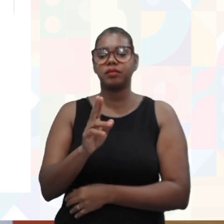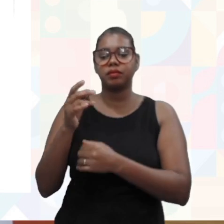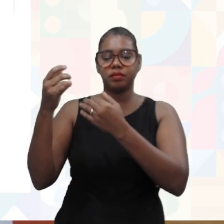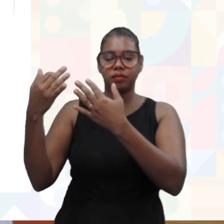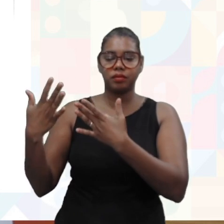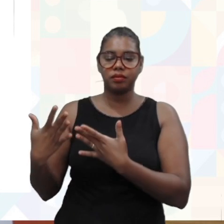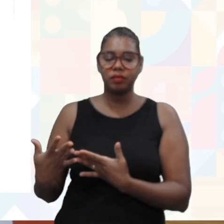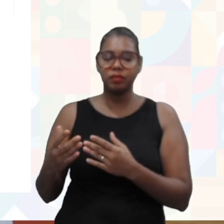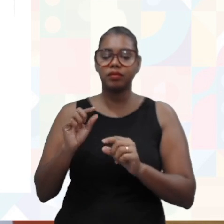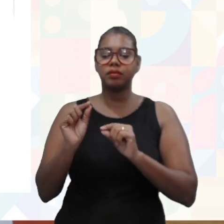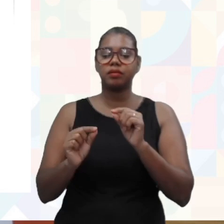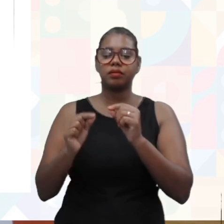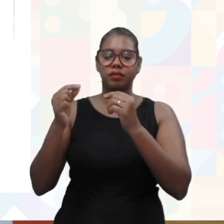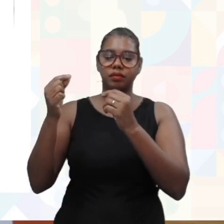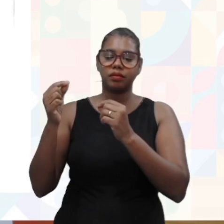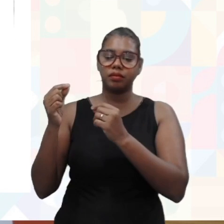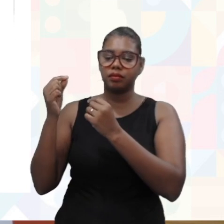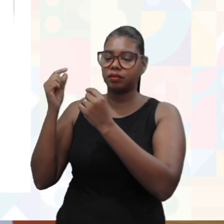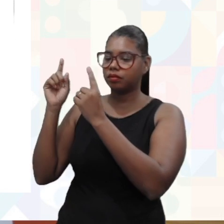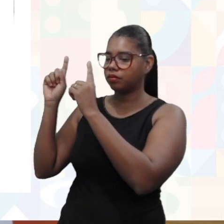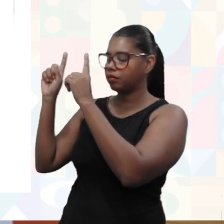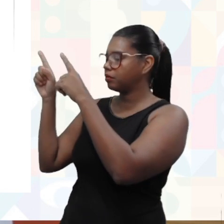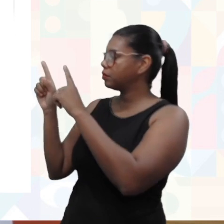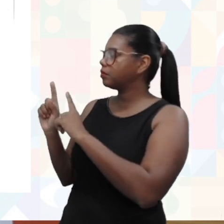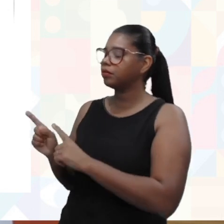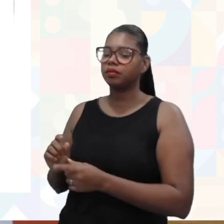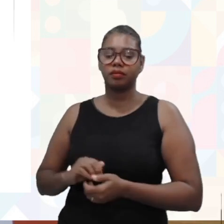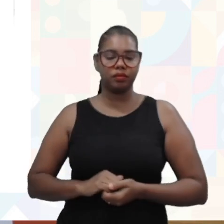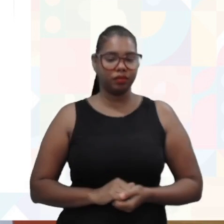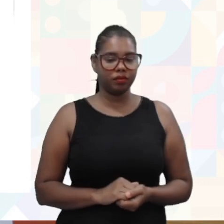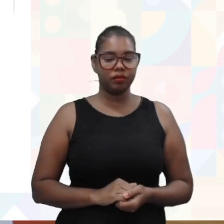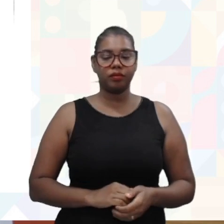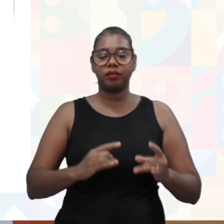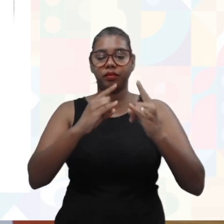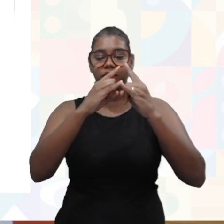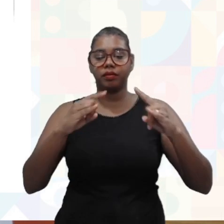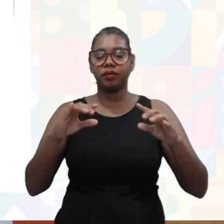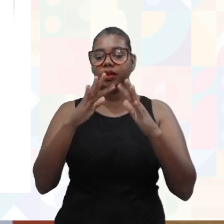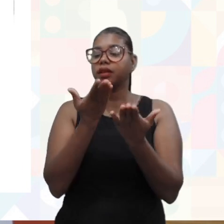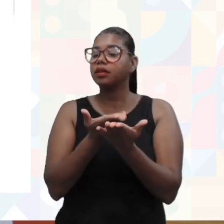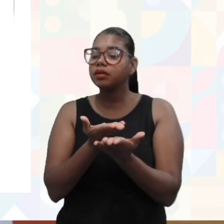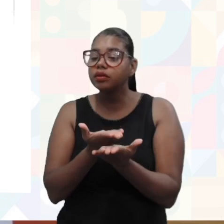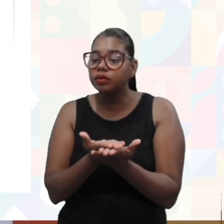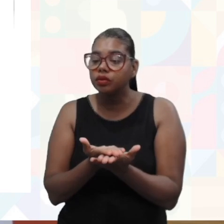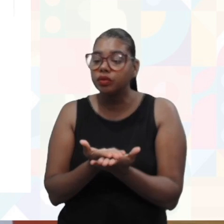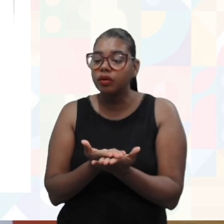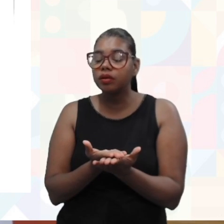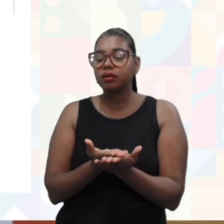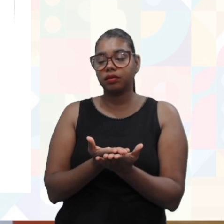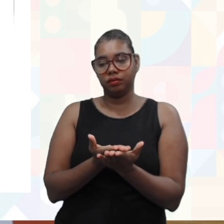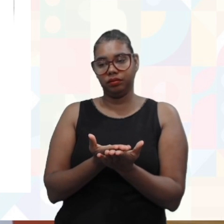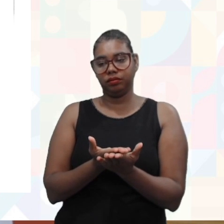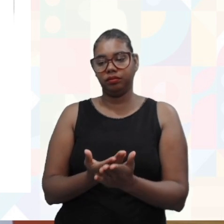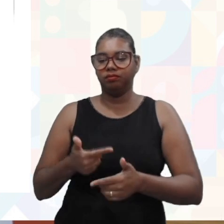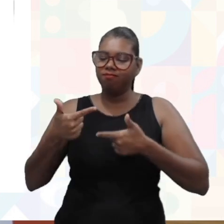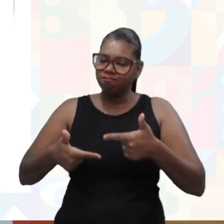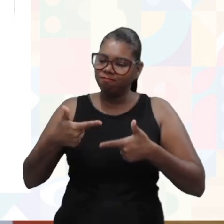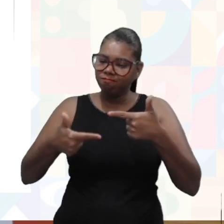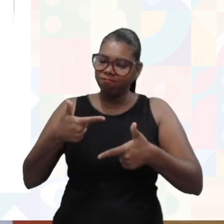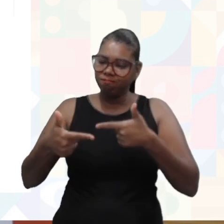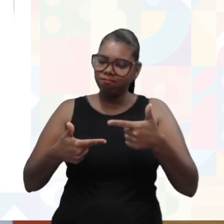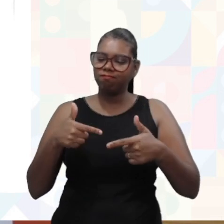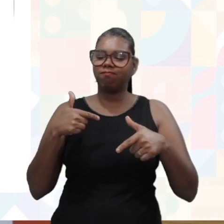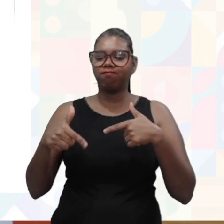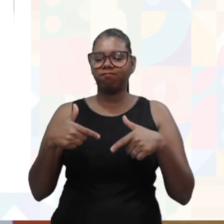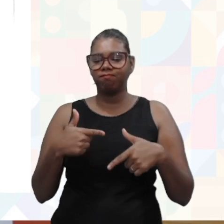está falando da questão da instituição escolar. Então, a gente vai trabalhar o